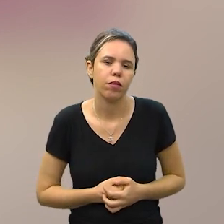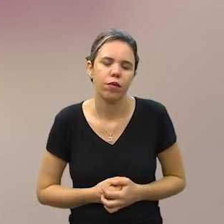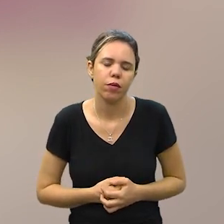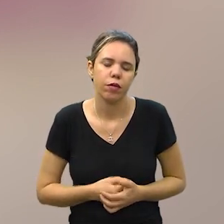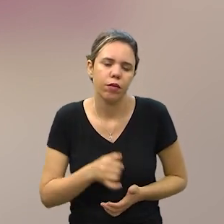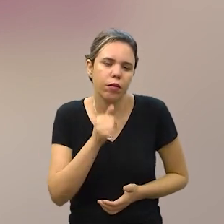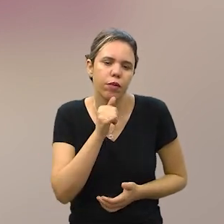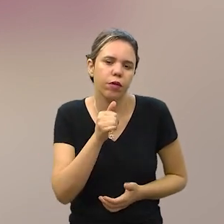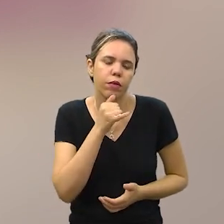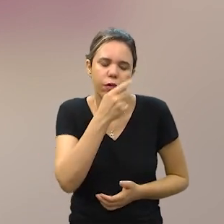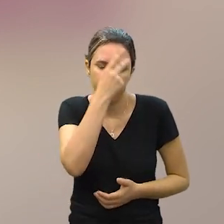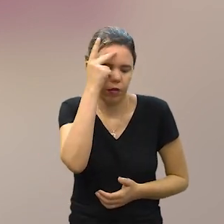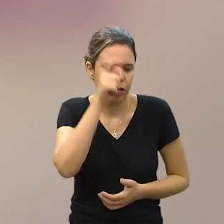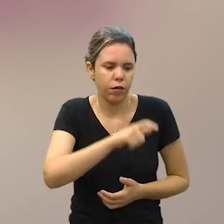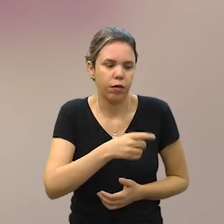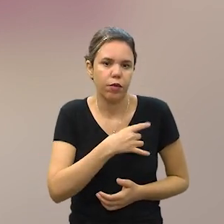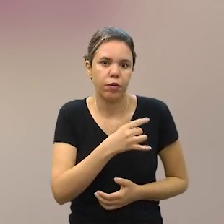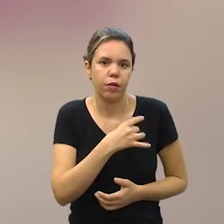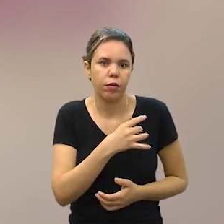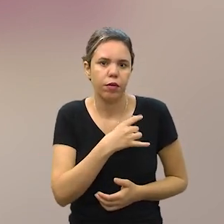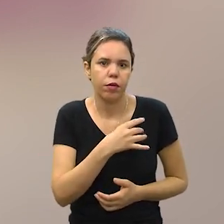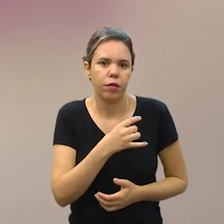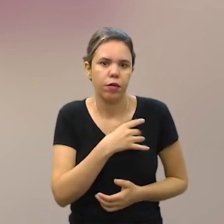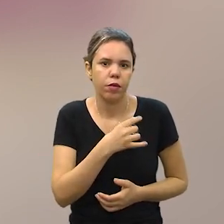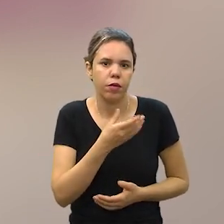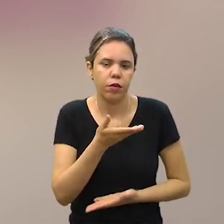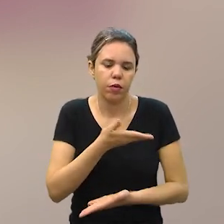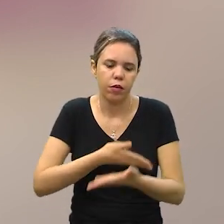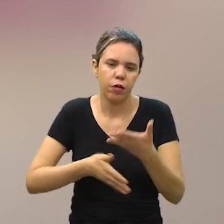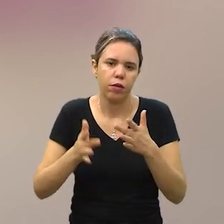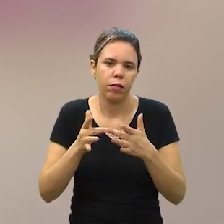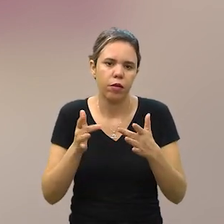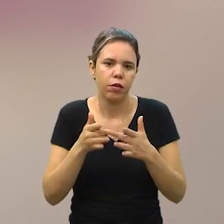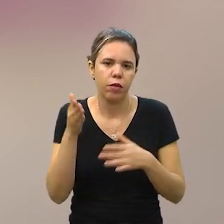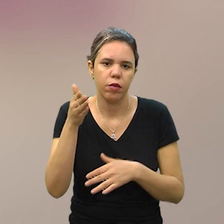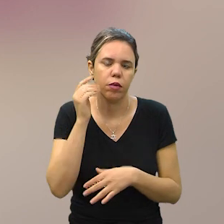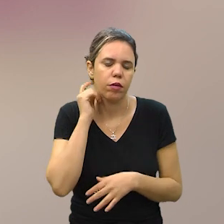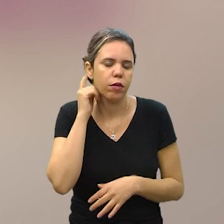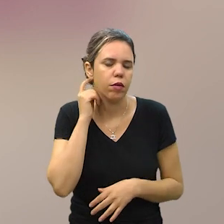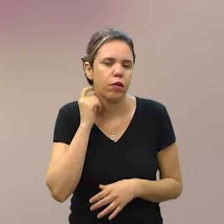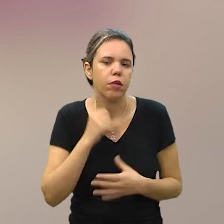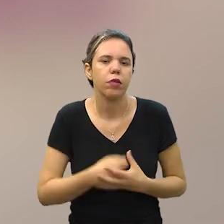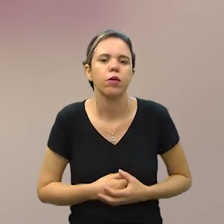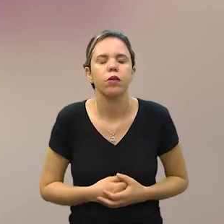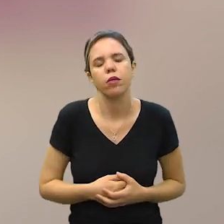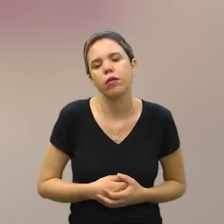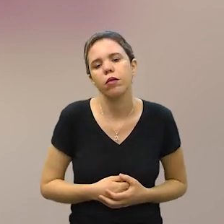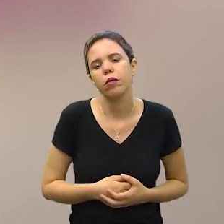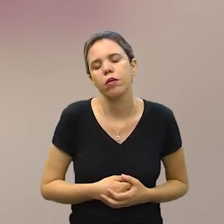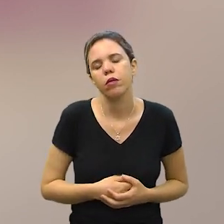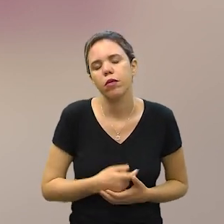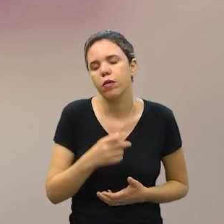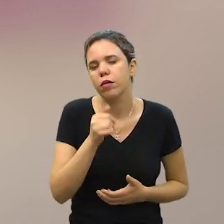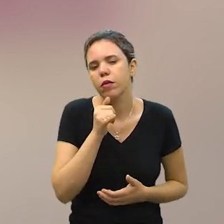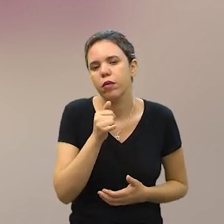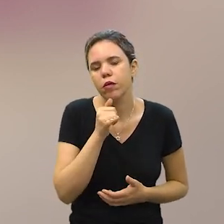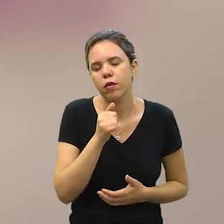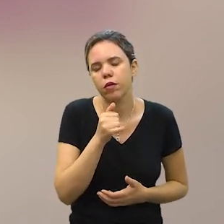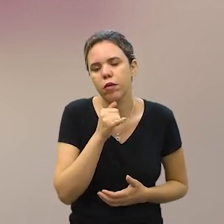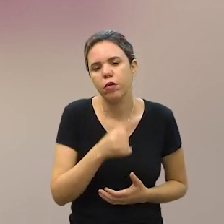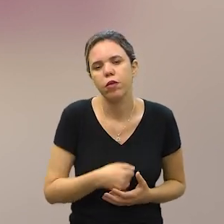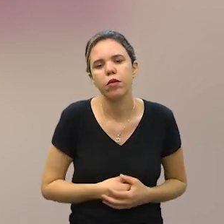né? Por exemplo, a pessoa ficar com medo de se socializar demais, né? Por